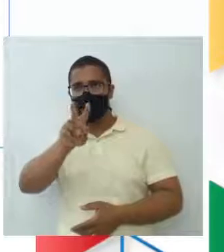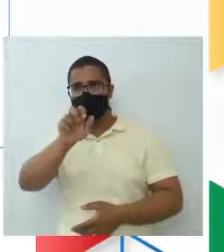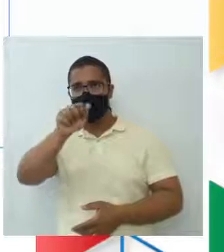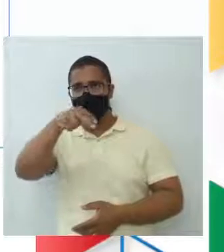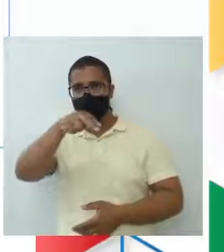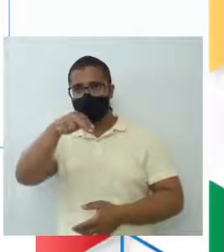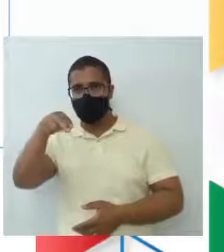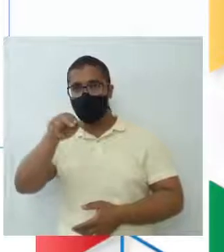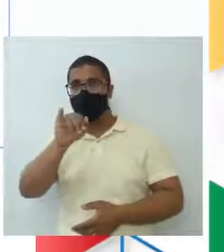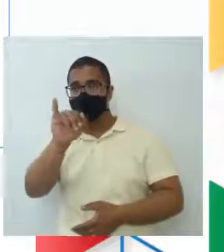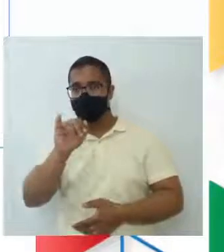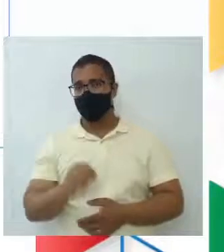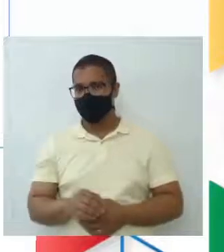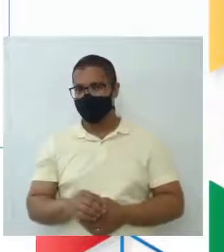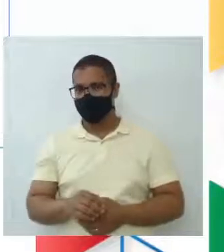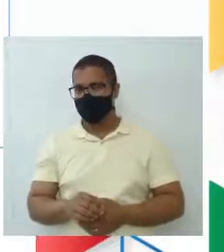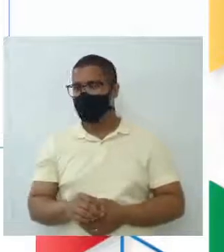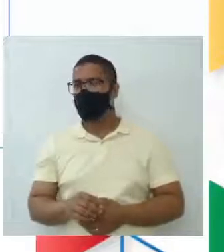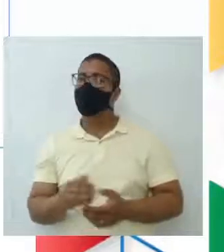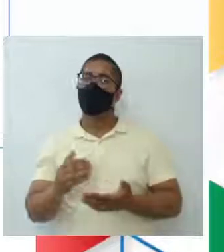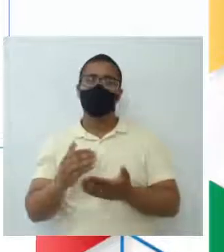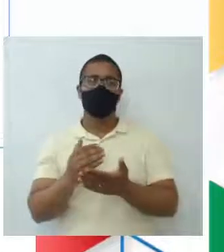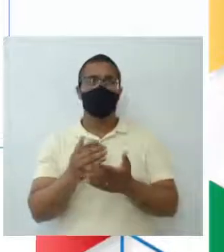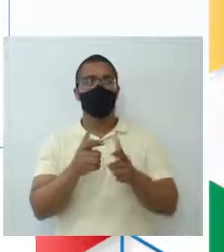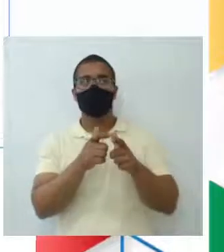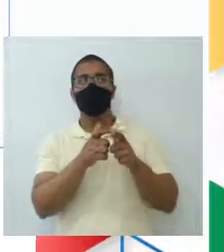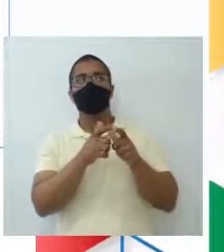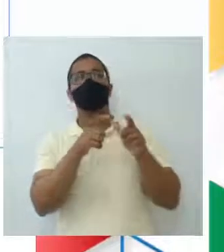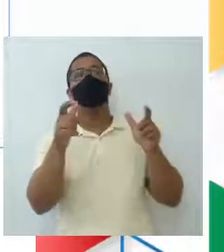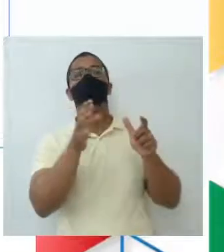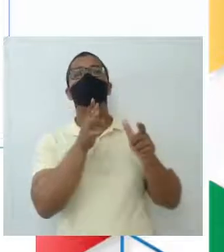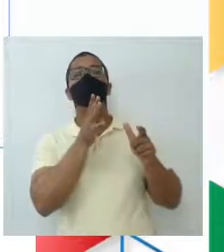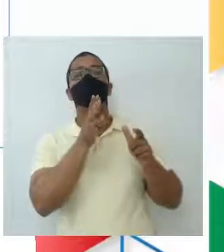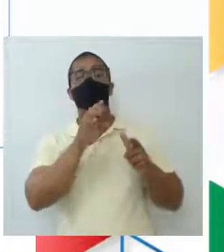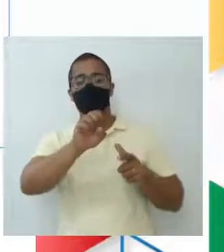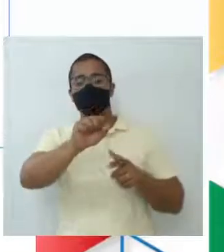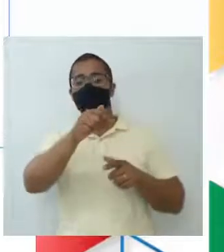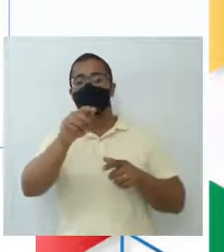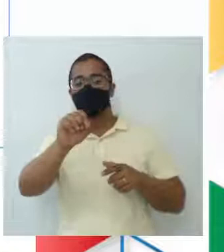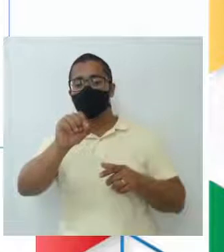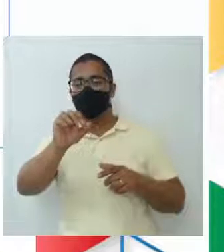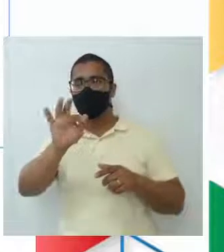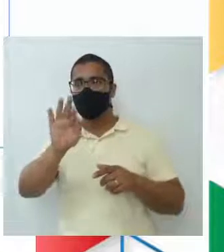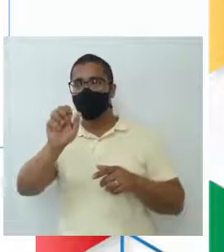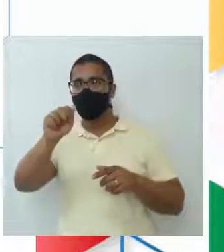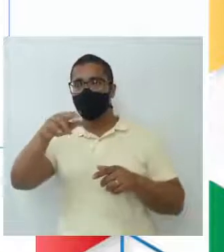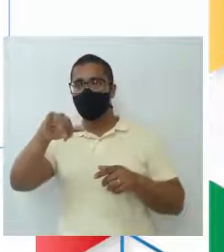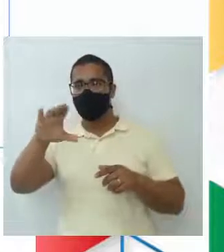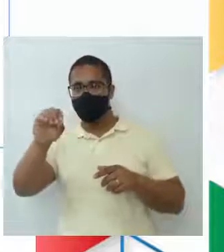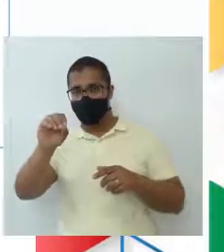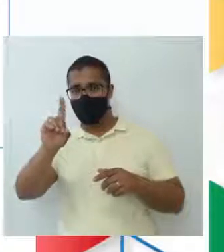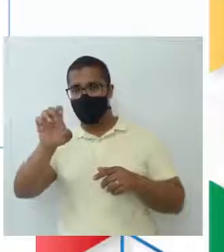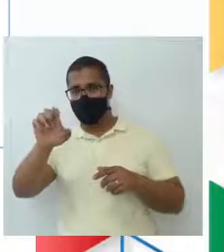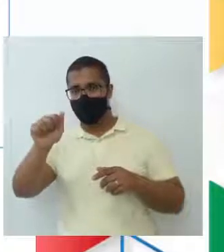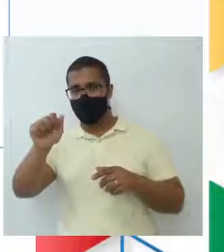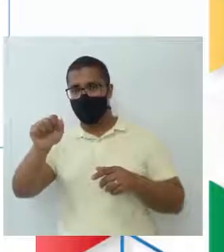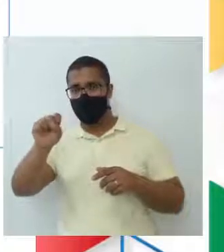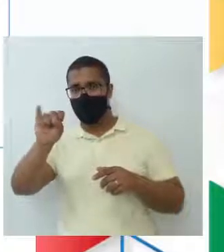Bernardone, mais conhecido como São Francisco de Assis. Nasceu entre 1181